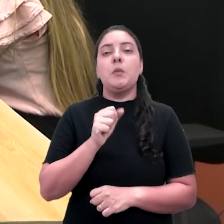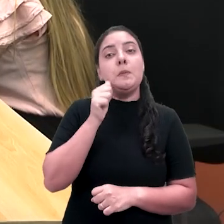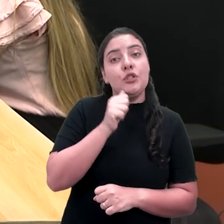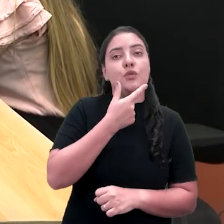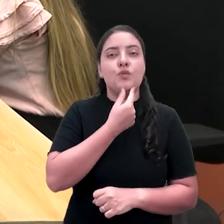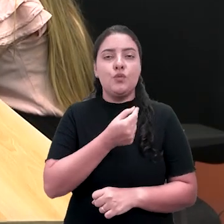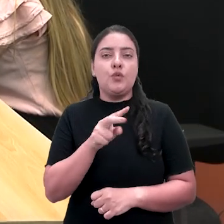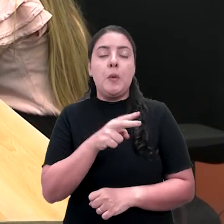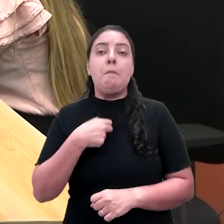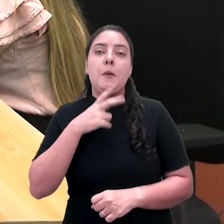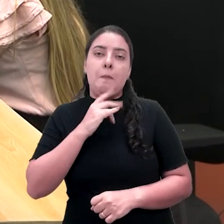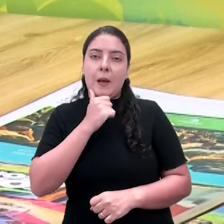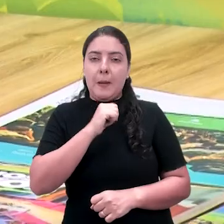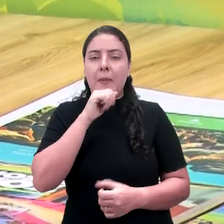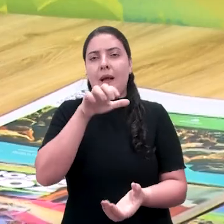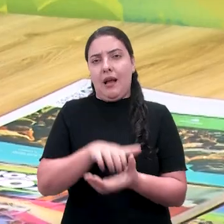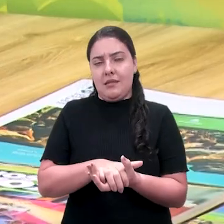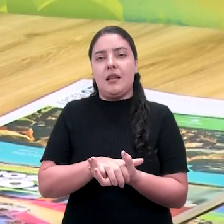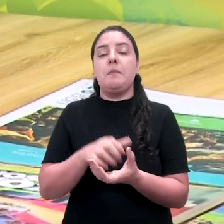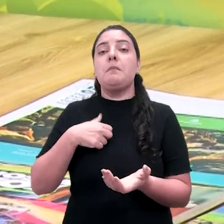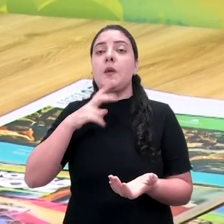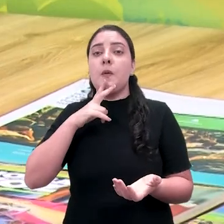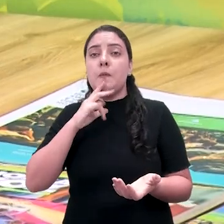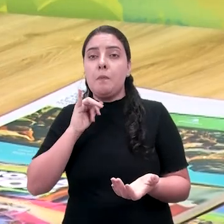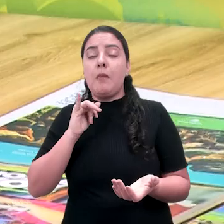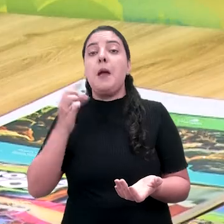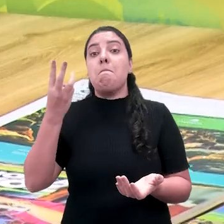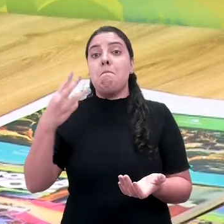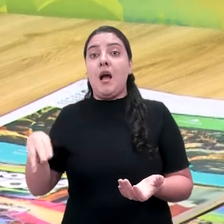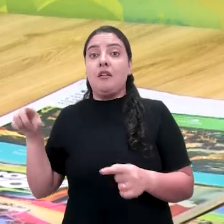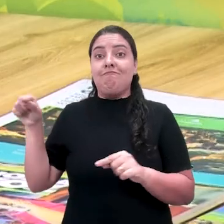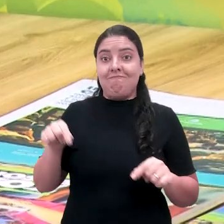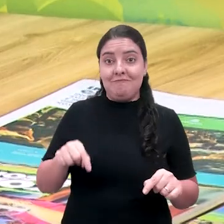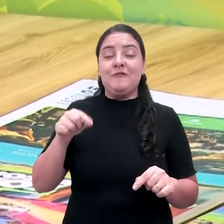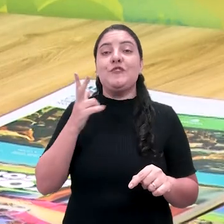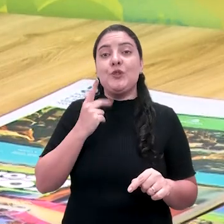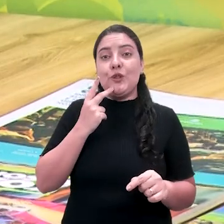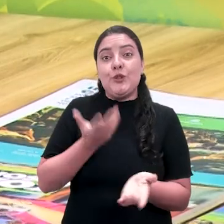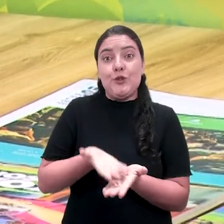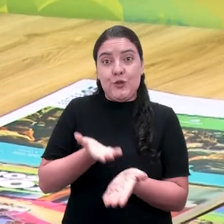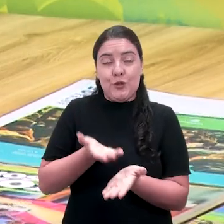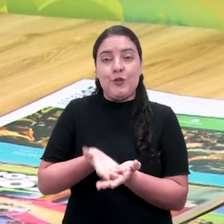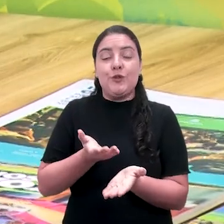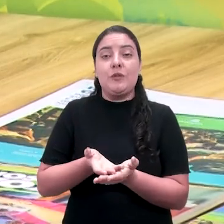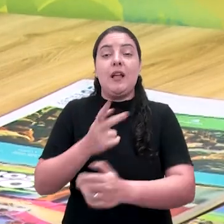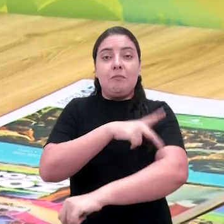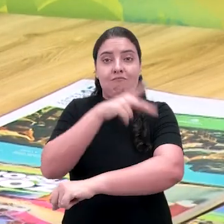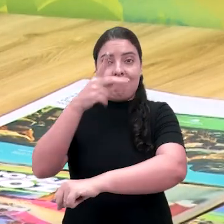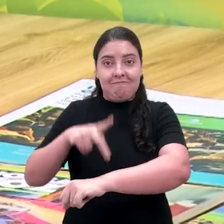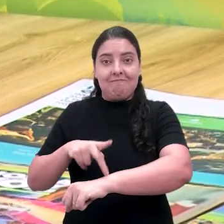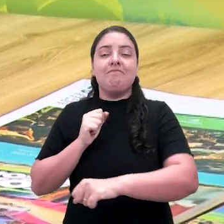e uma irmã. Meus pais são casados. Meu pai veio do Maranhão para estudar aqui em